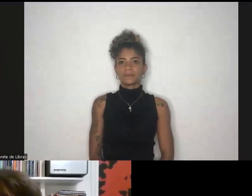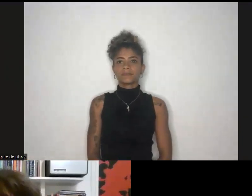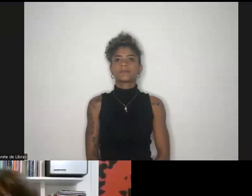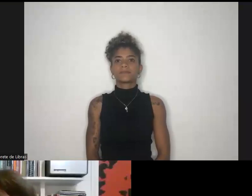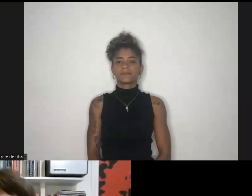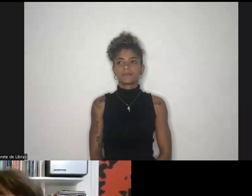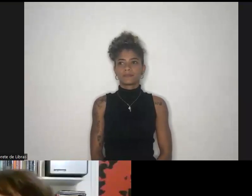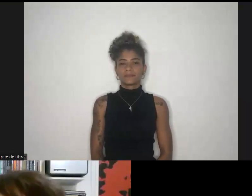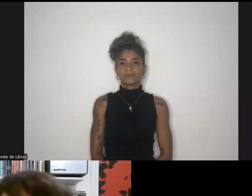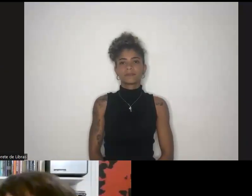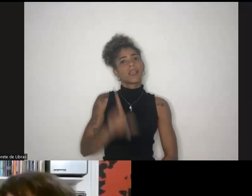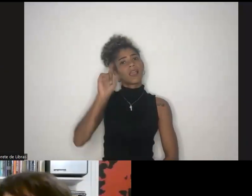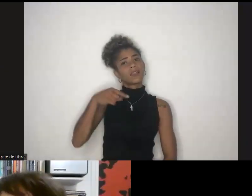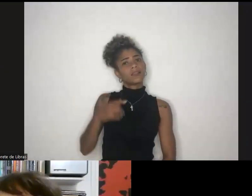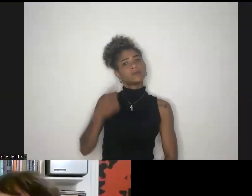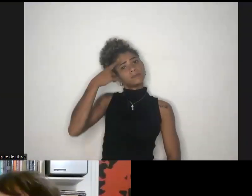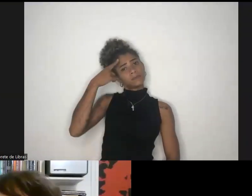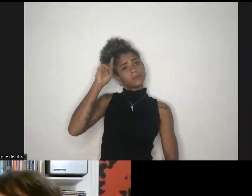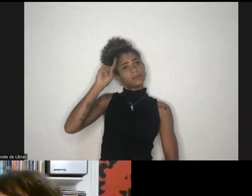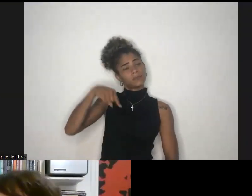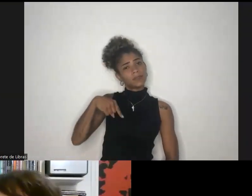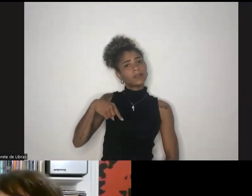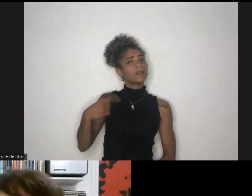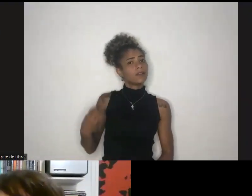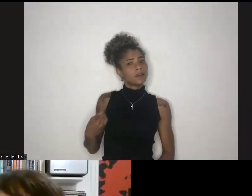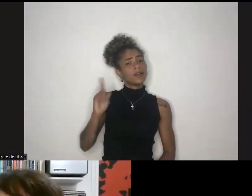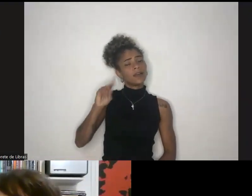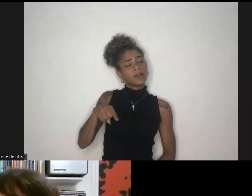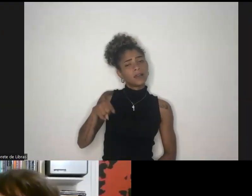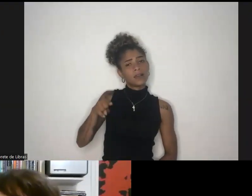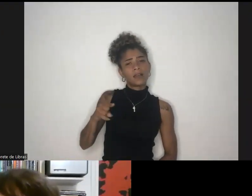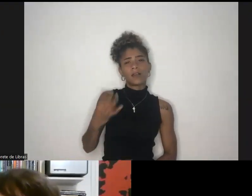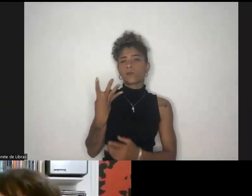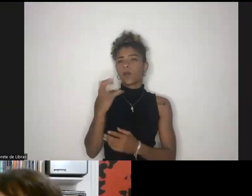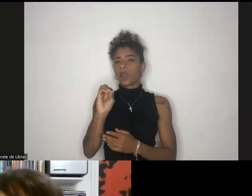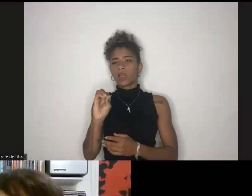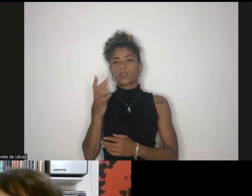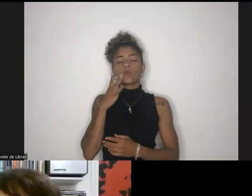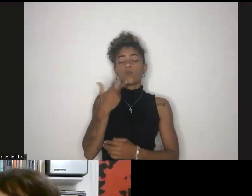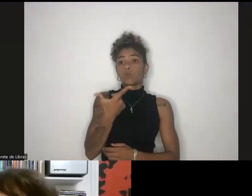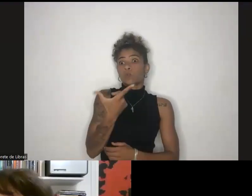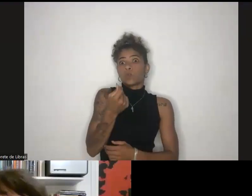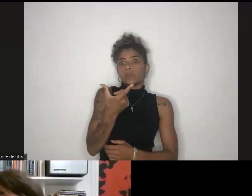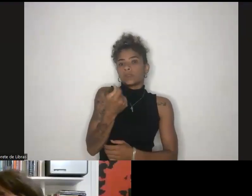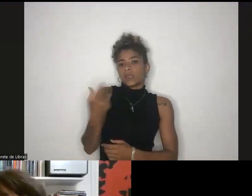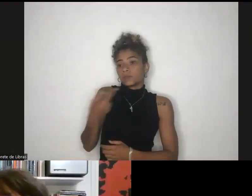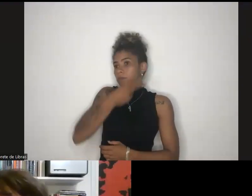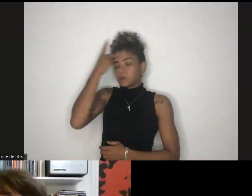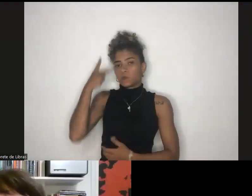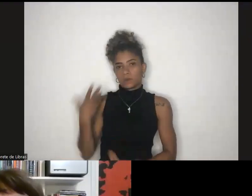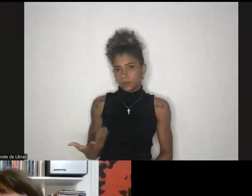e nesse sentido aí isso é com as suas 500 ou 40 ou 200 pessoas sobre sua